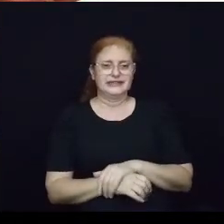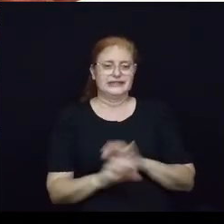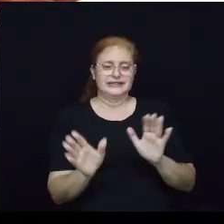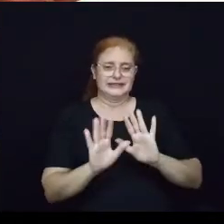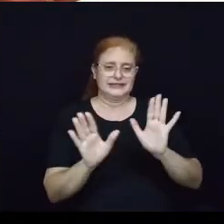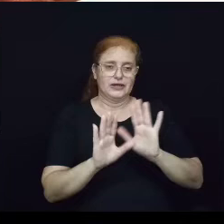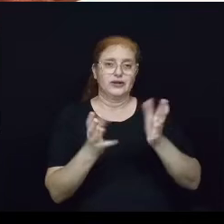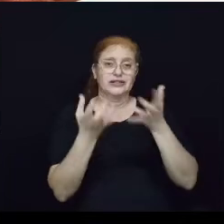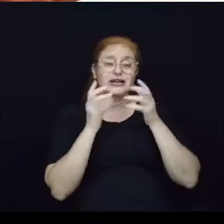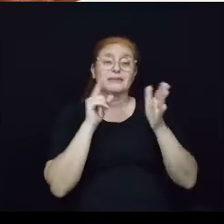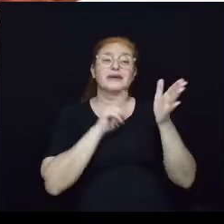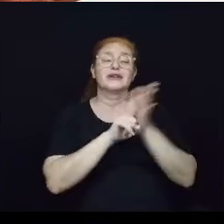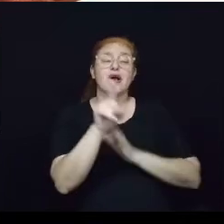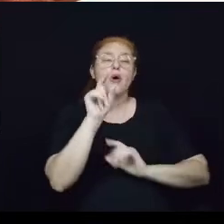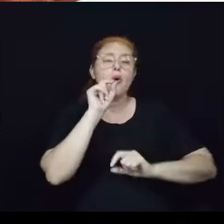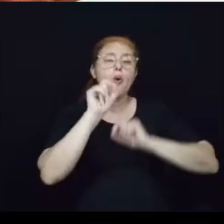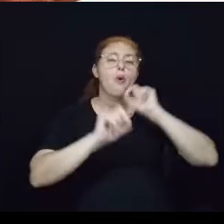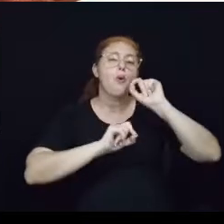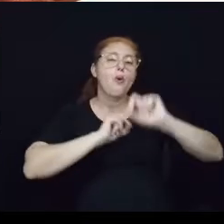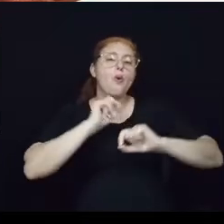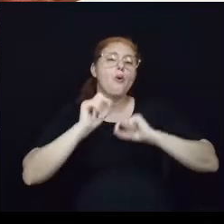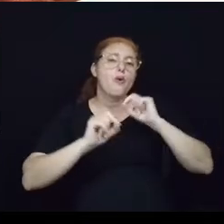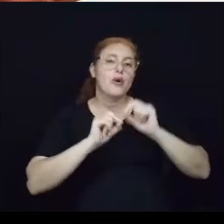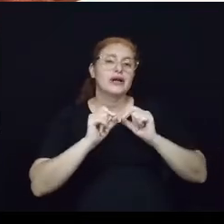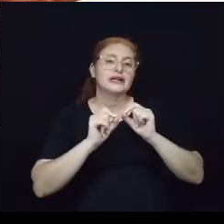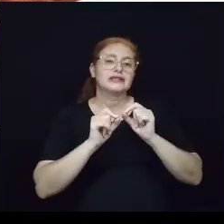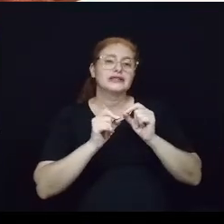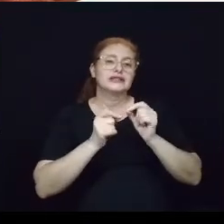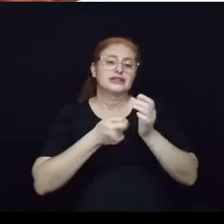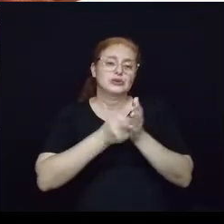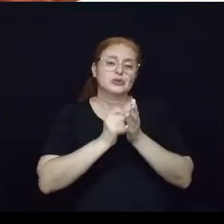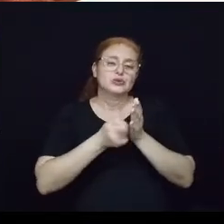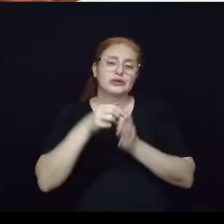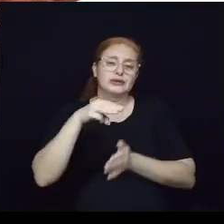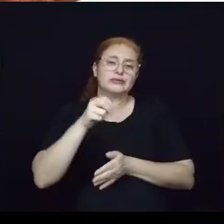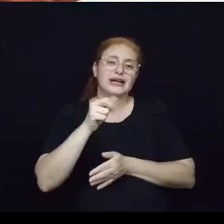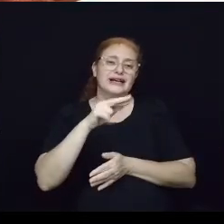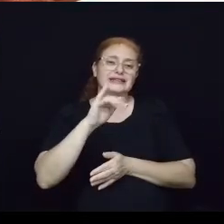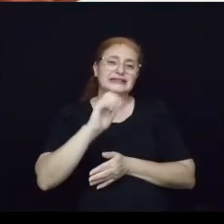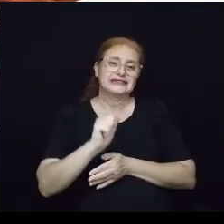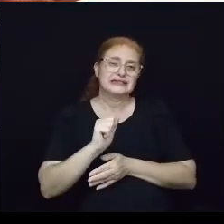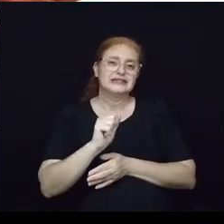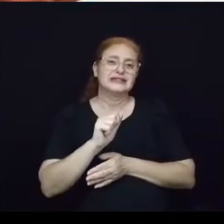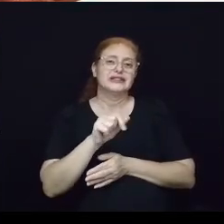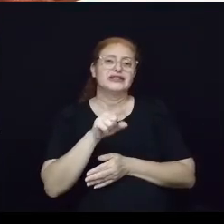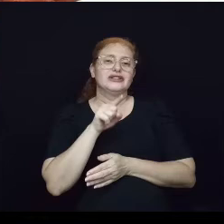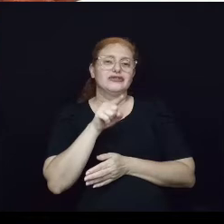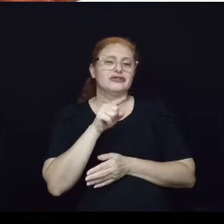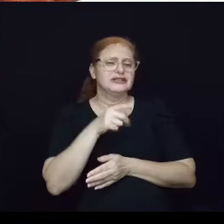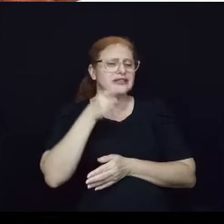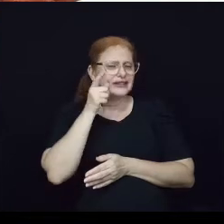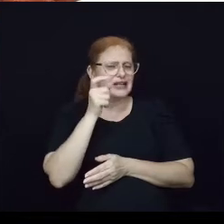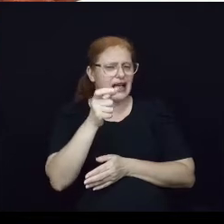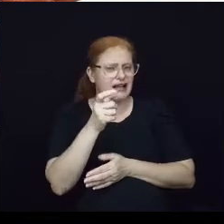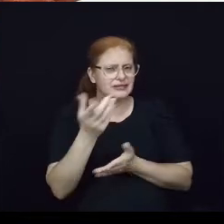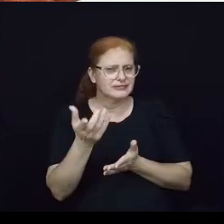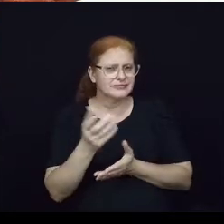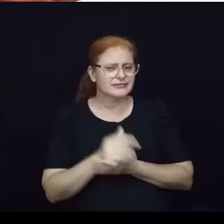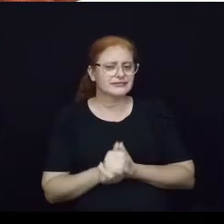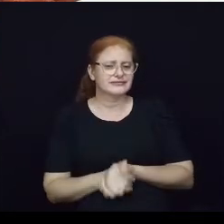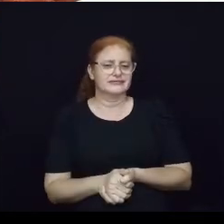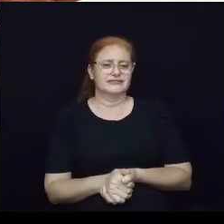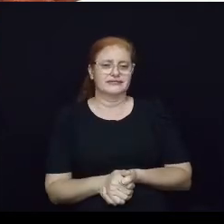Não, mas o que eu queria te perguntar é o que nas esculturas da Maria Martins te interessava?